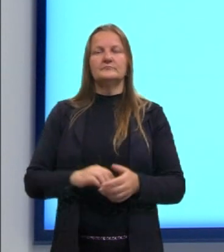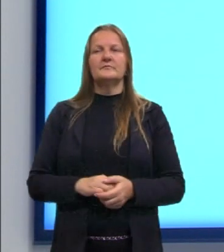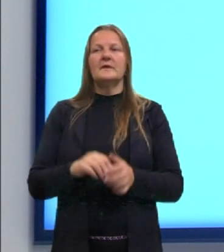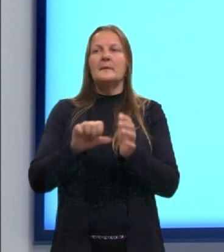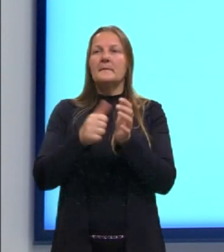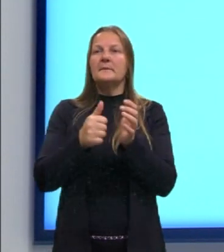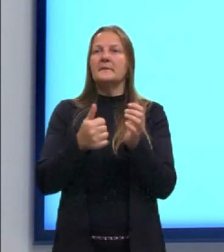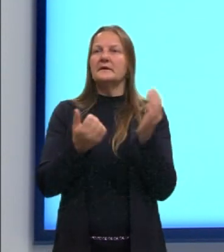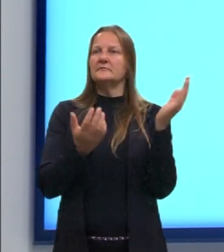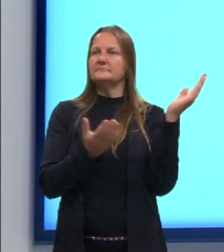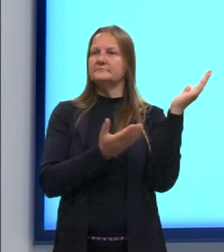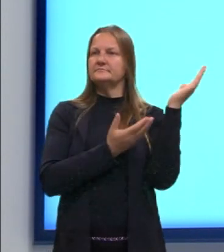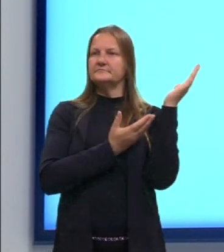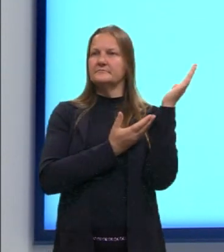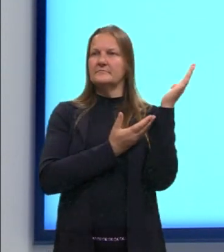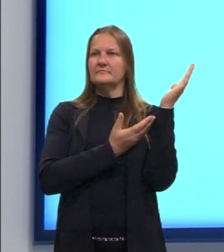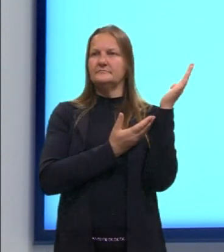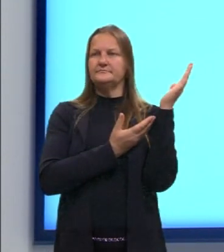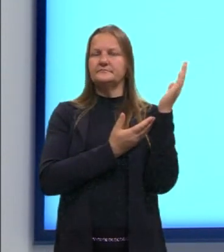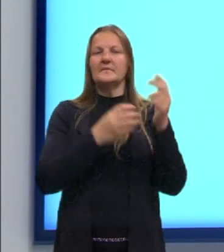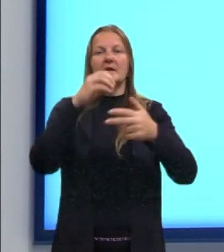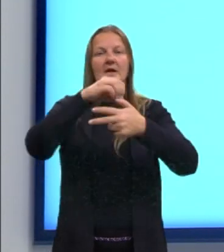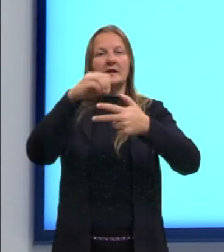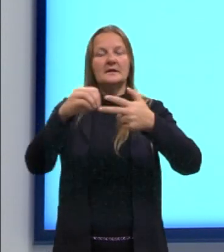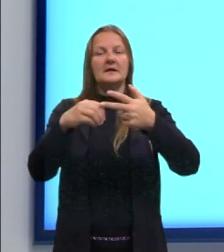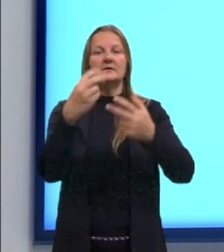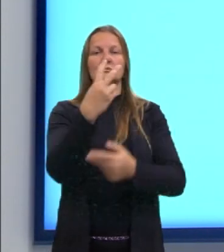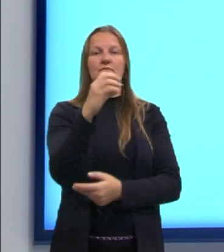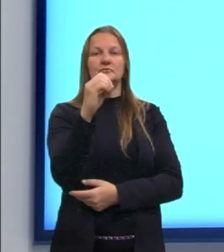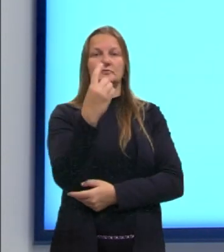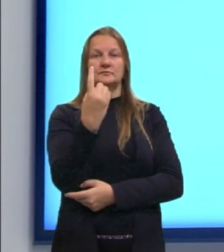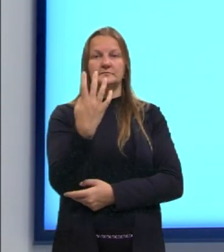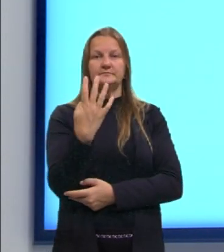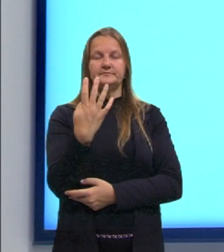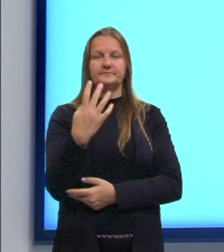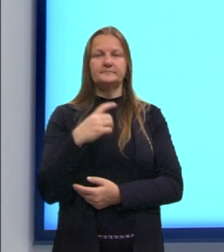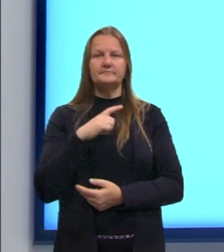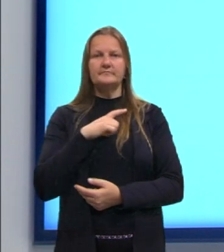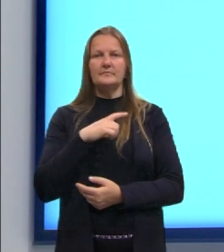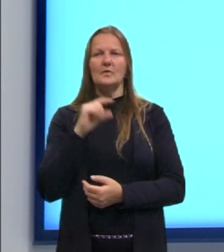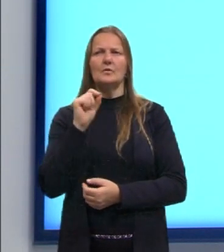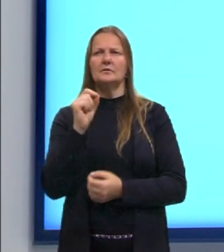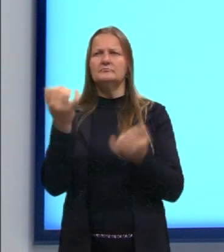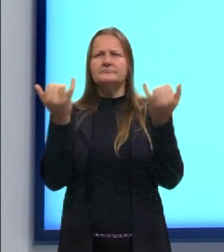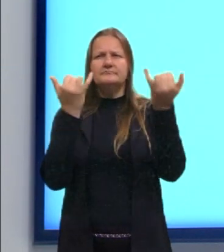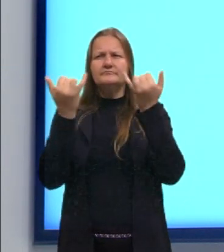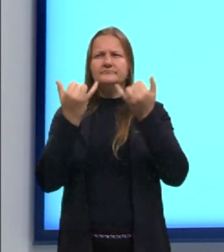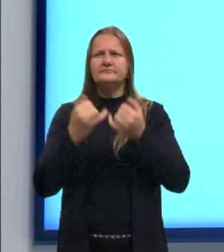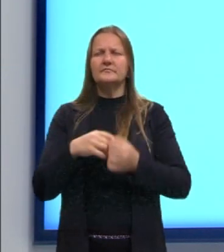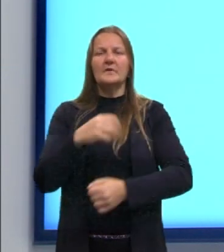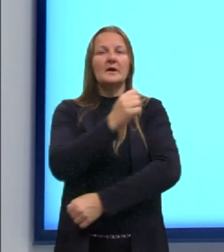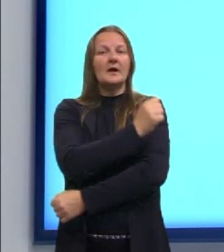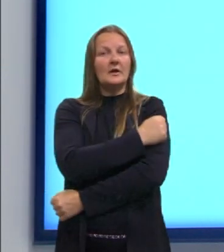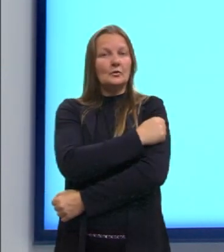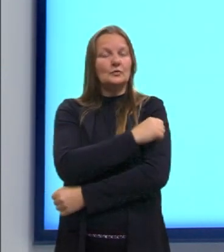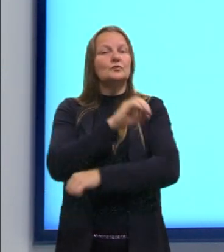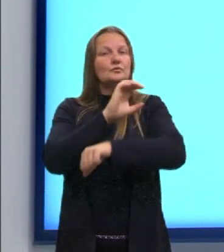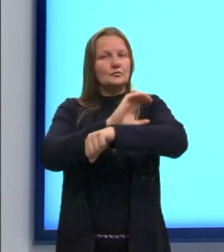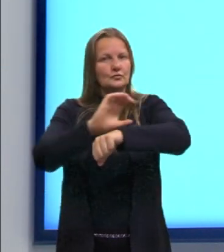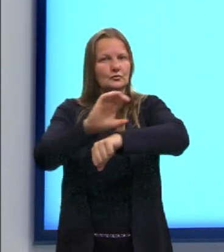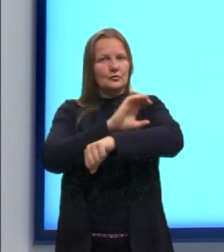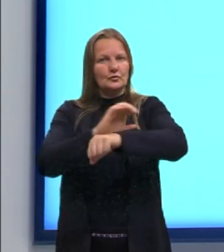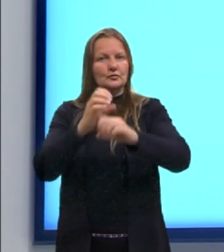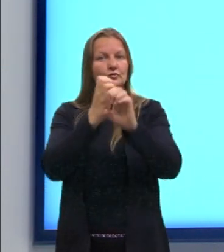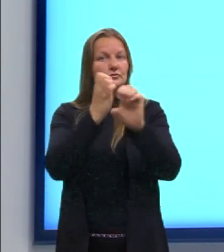primeira questão, então, ela é do Enem de 2014. A nossa questão diz o seguinte: alunos de um curso